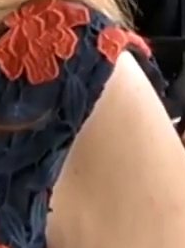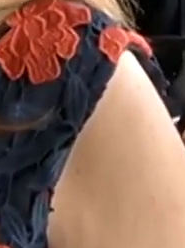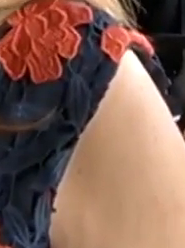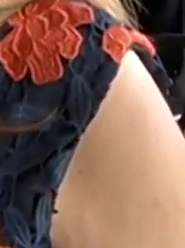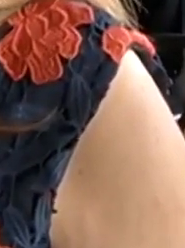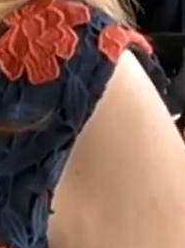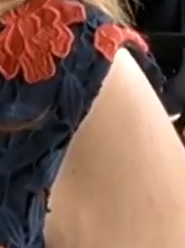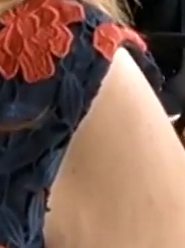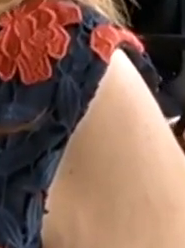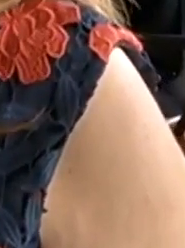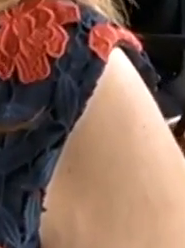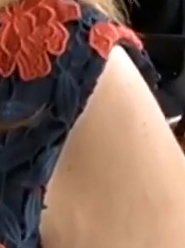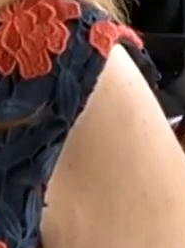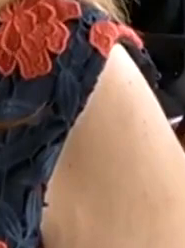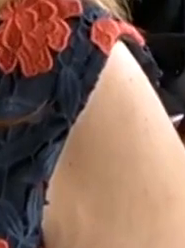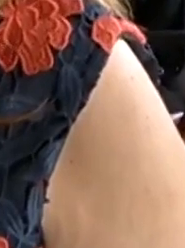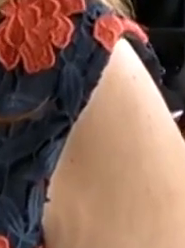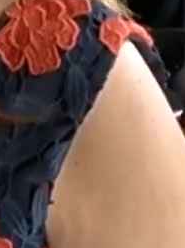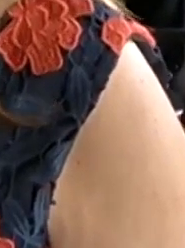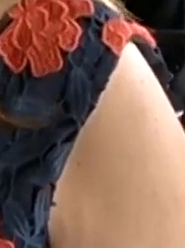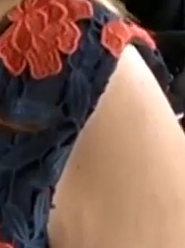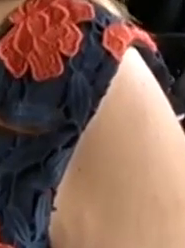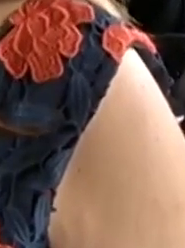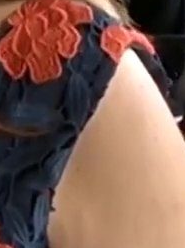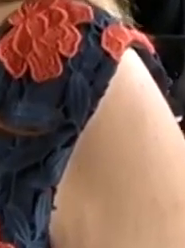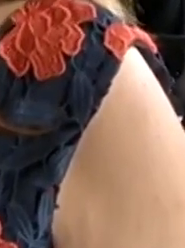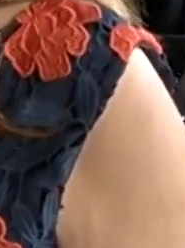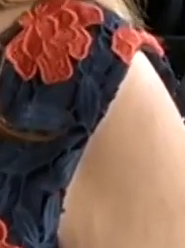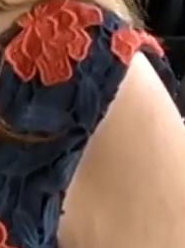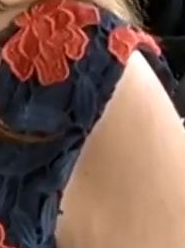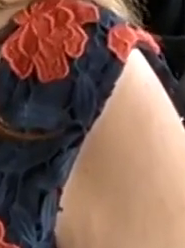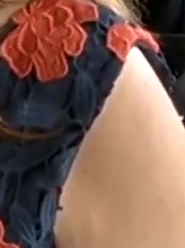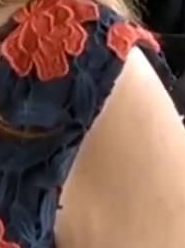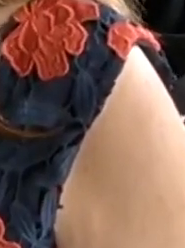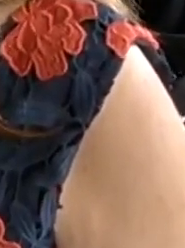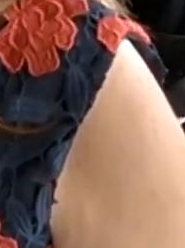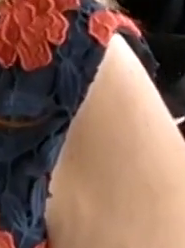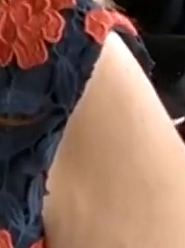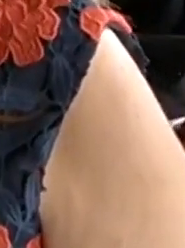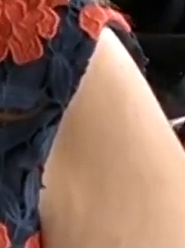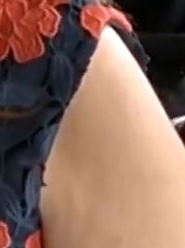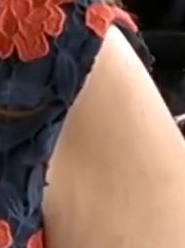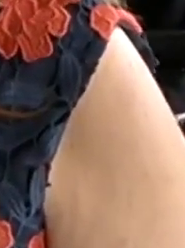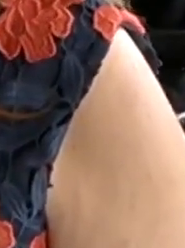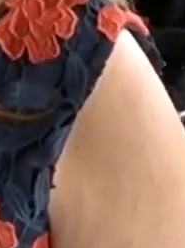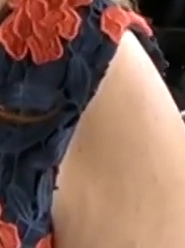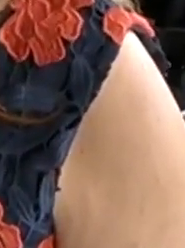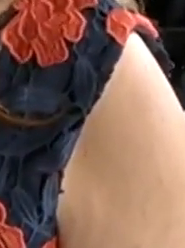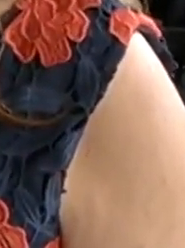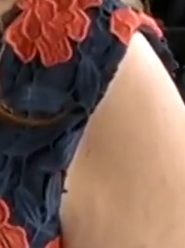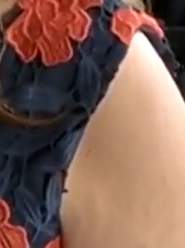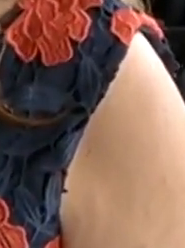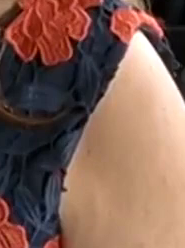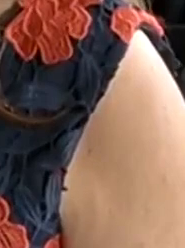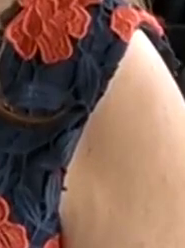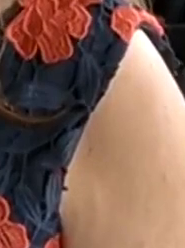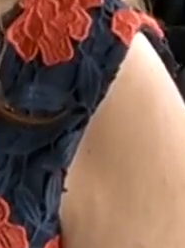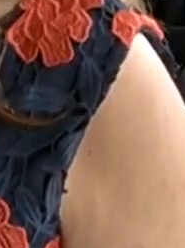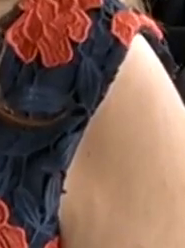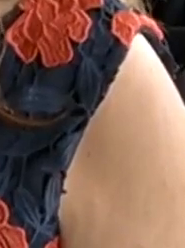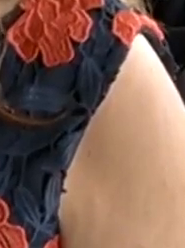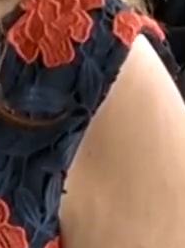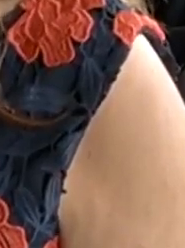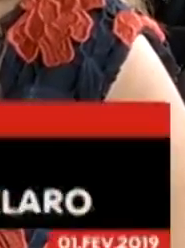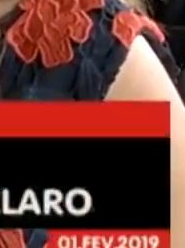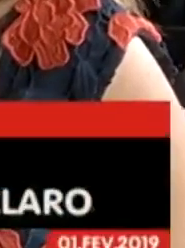esses deputados que foram eleitos nesse mandato consigam fazer alguma coisa, porque o nosso país está passando por